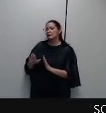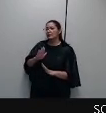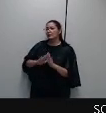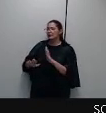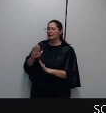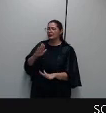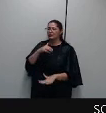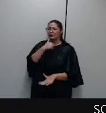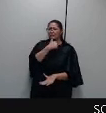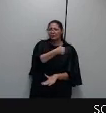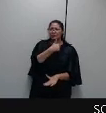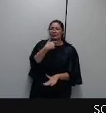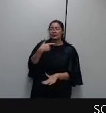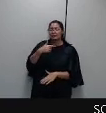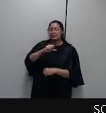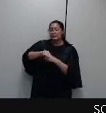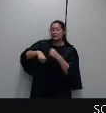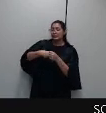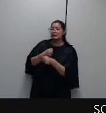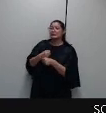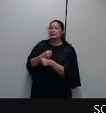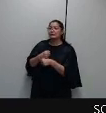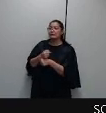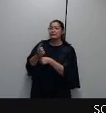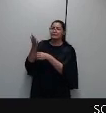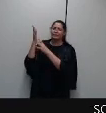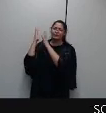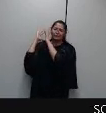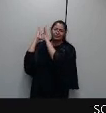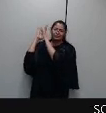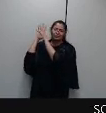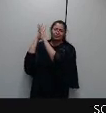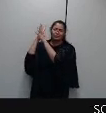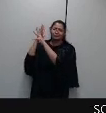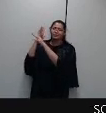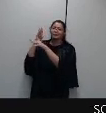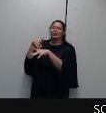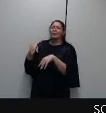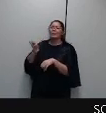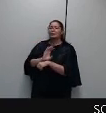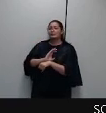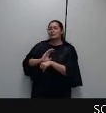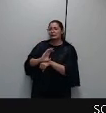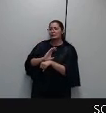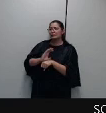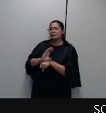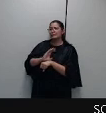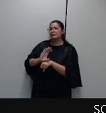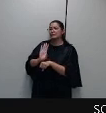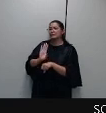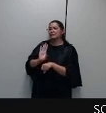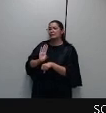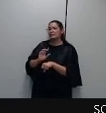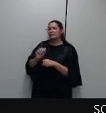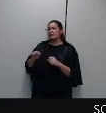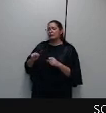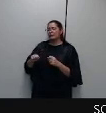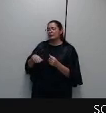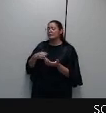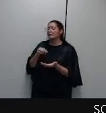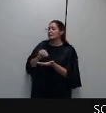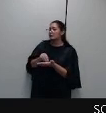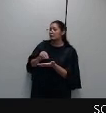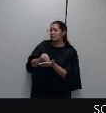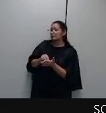anos após após a a constituição entre o fato gerador dessa